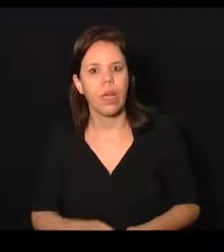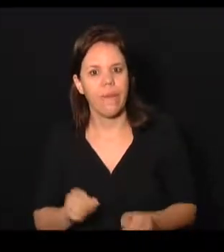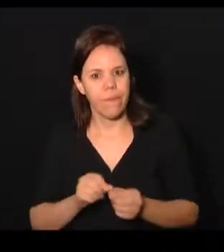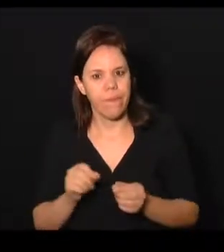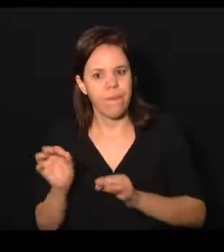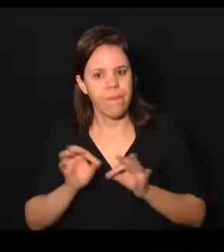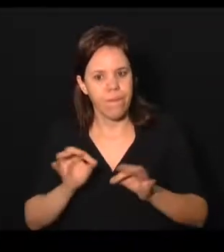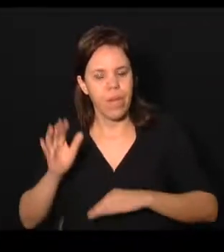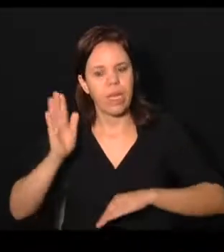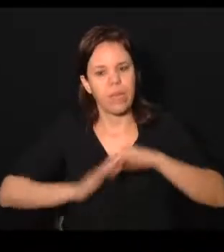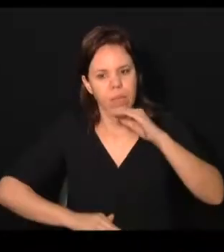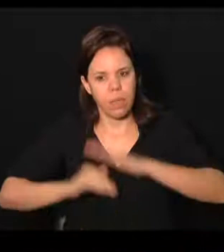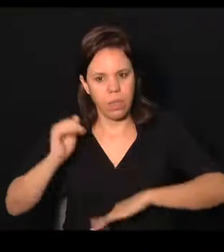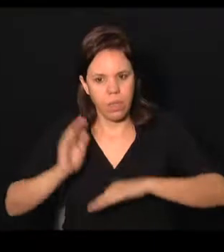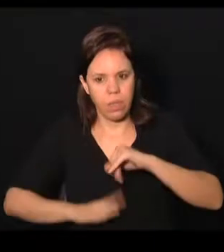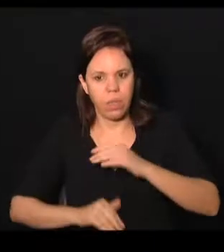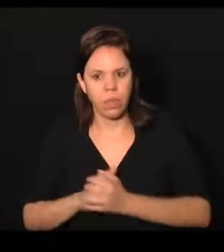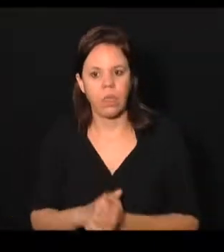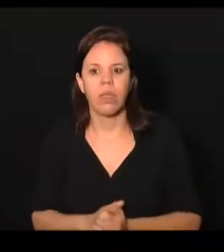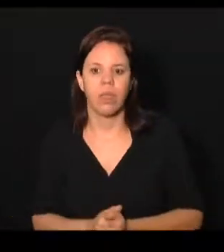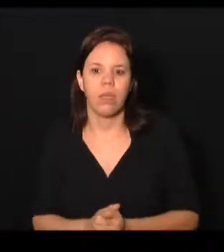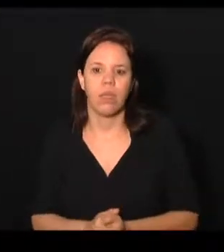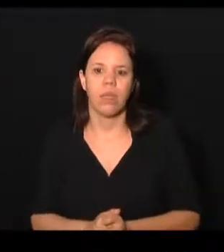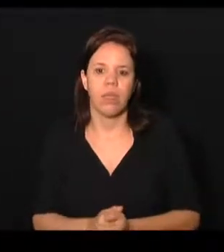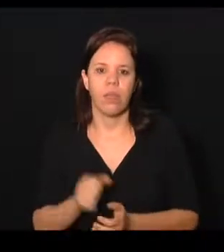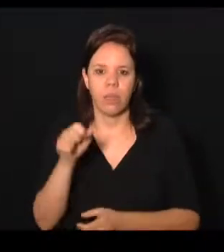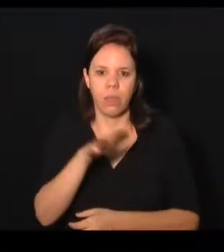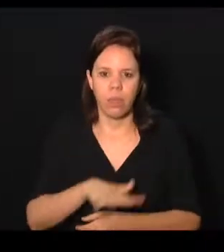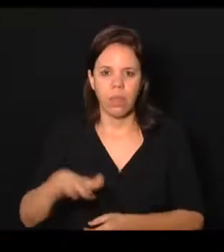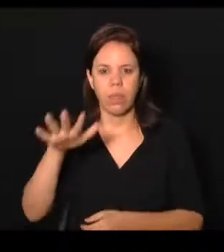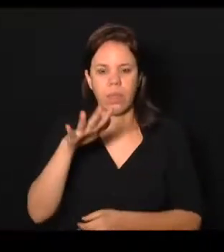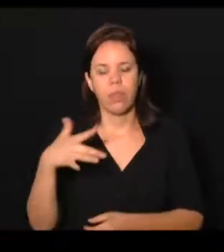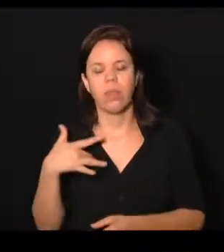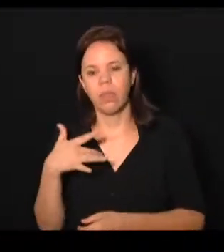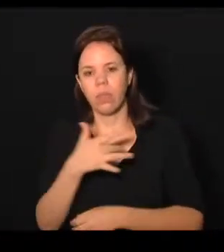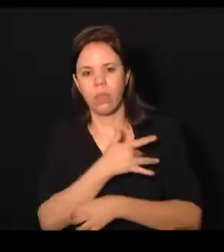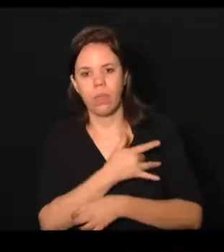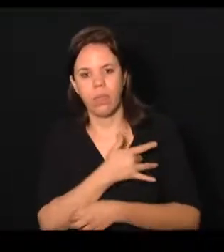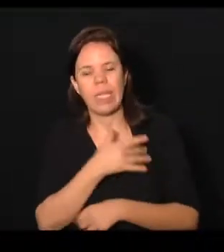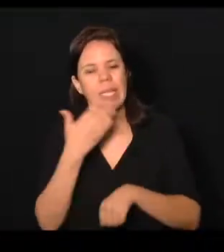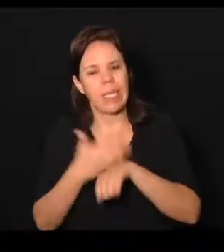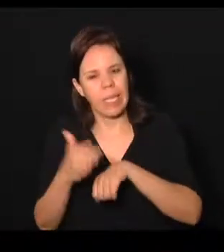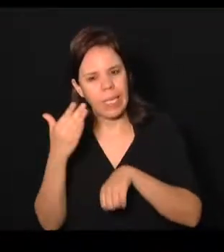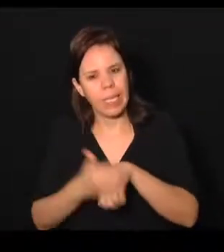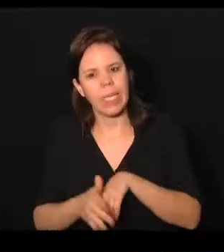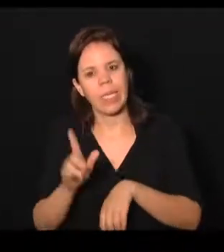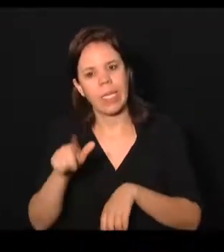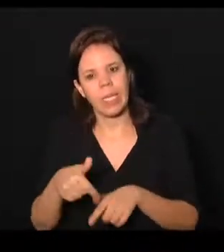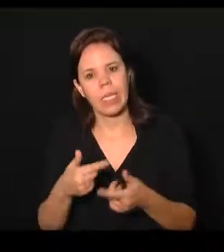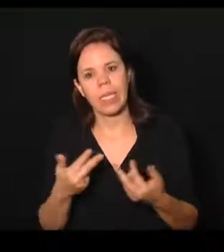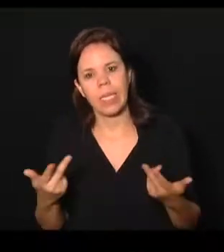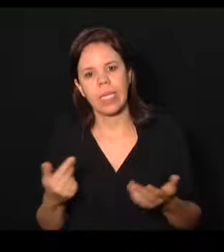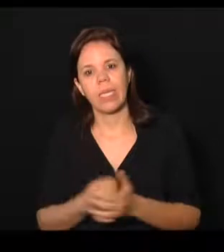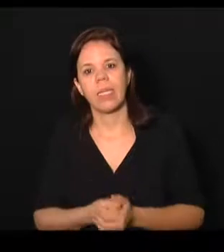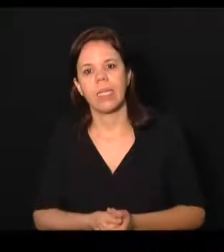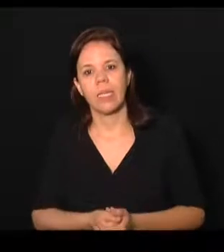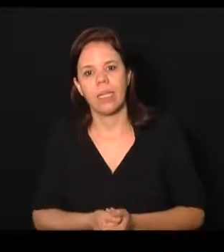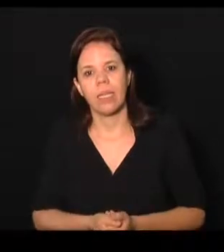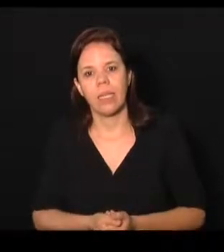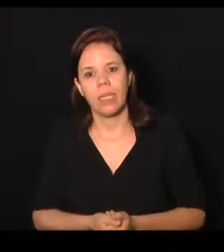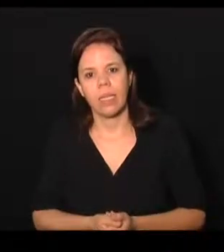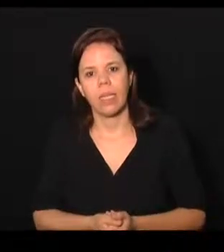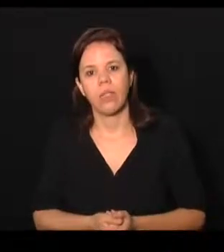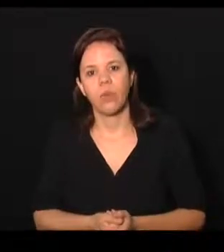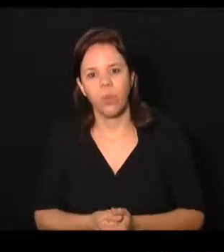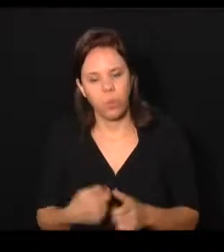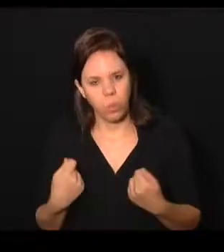por um profissional da área de saúde, treinado para isso, qualificado para isso. Os